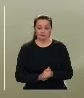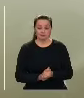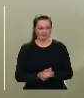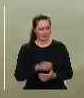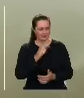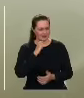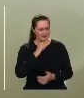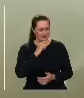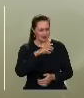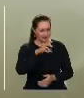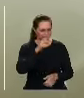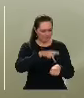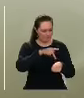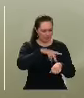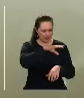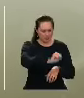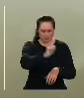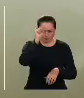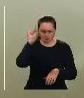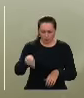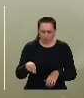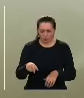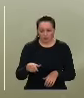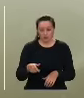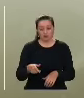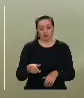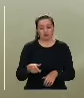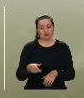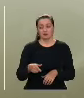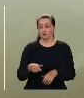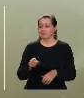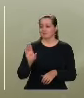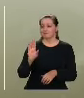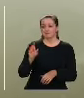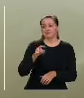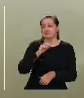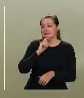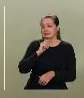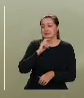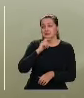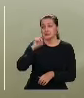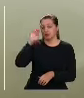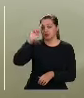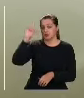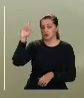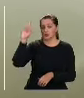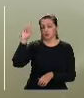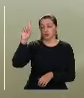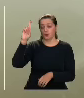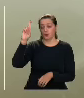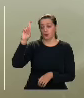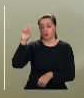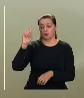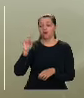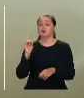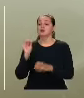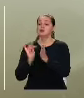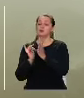condenou? E ela disse: ninguém, Senhor. E disse-lhe